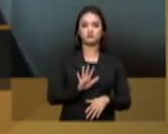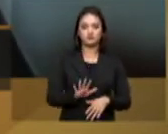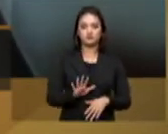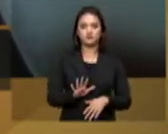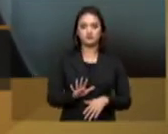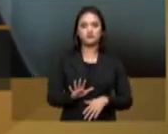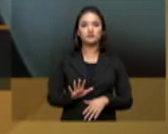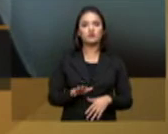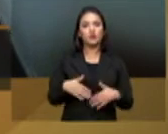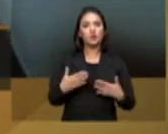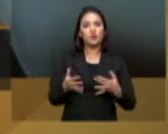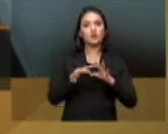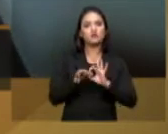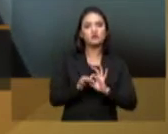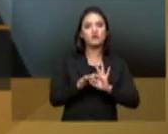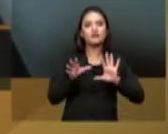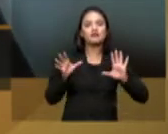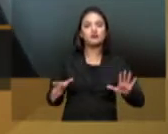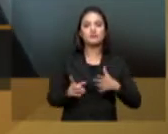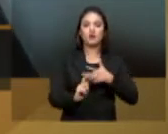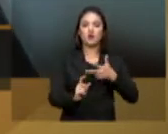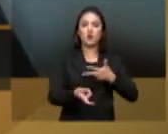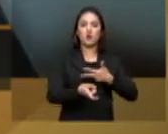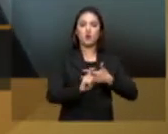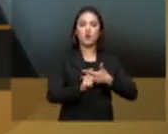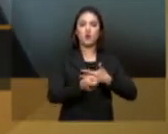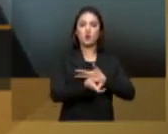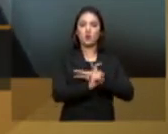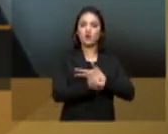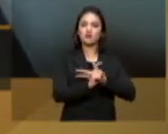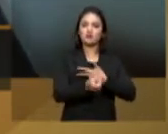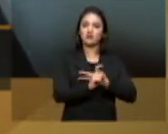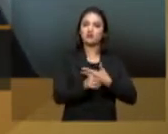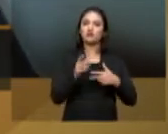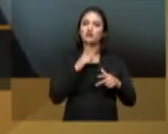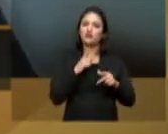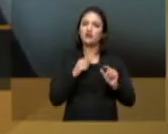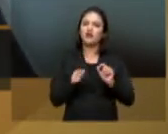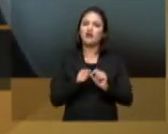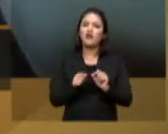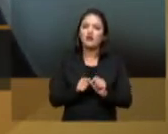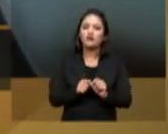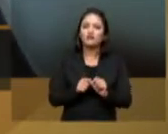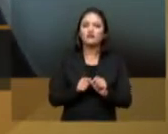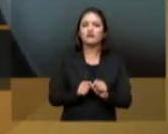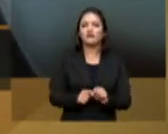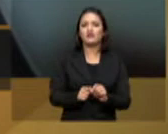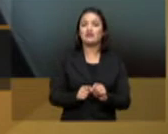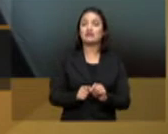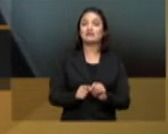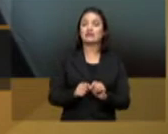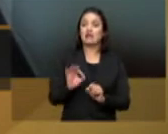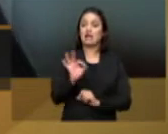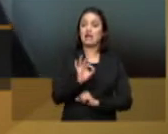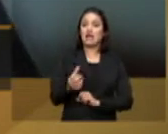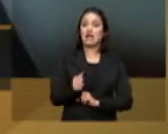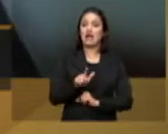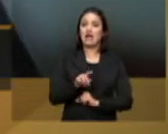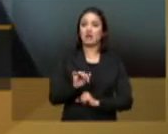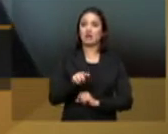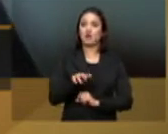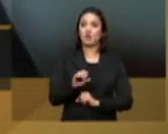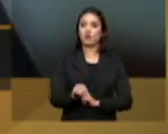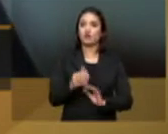ao permitir ao Poder Executivo manipular alíquotas, tão somente de impostos